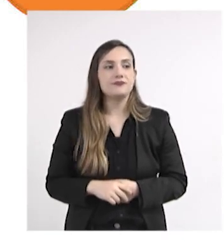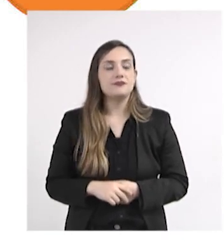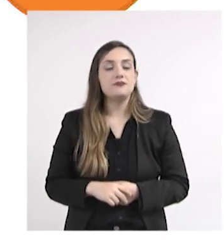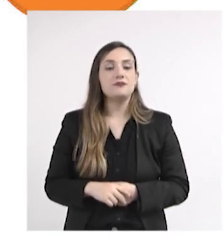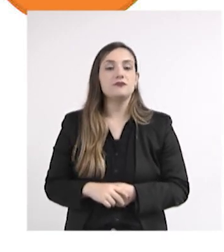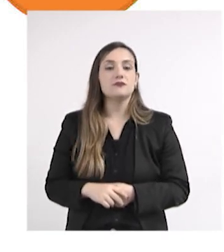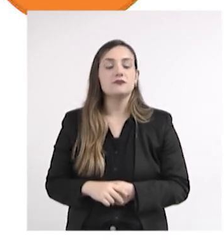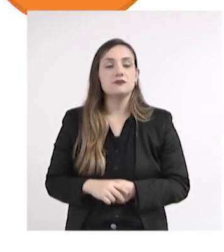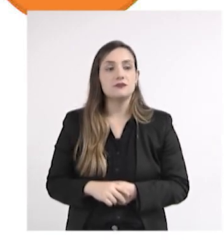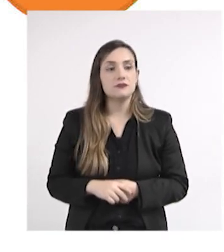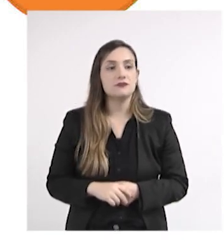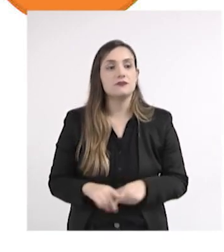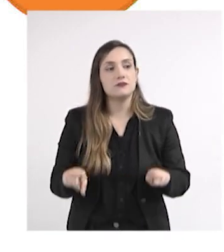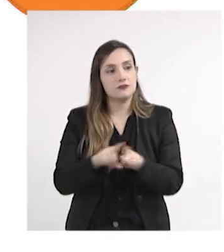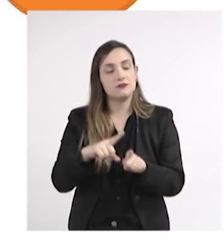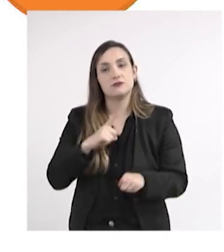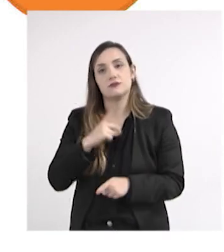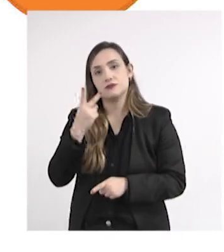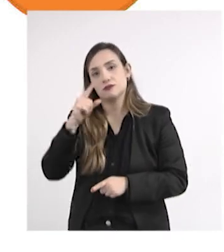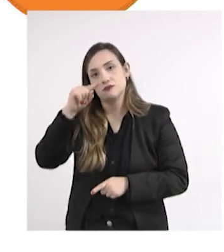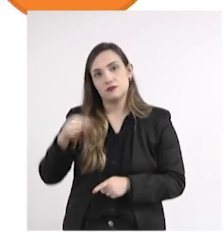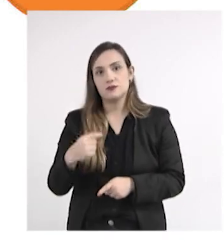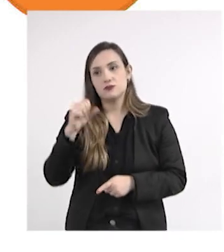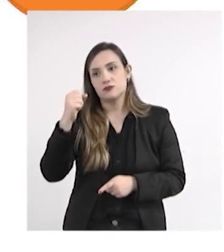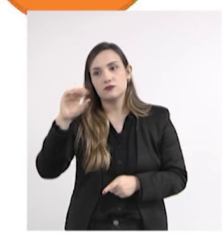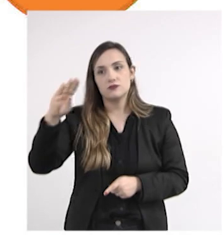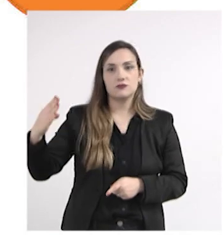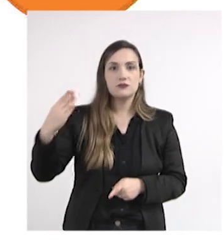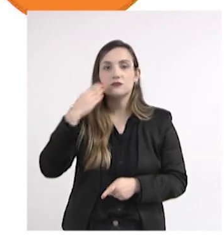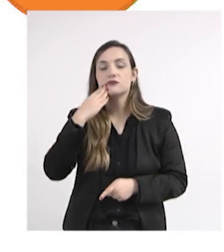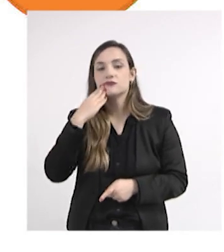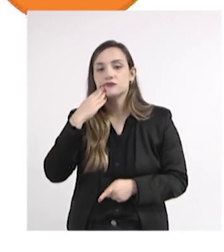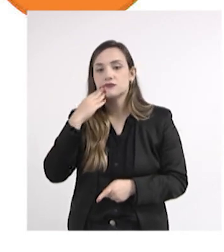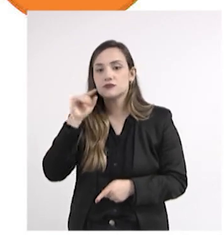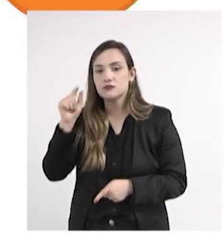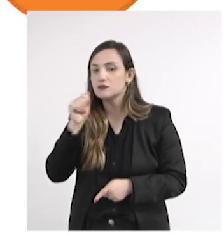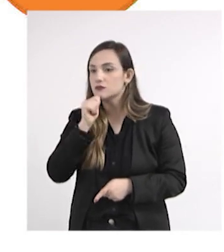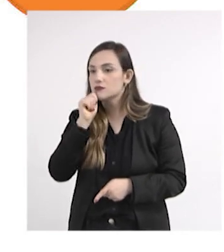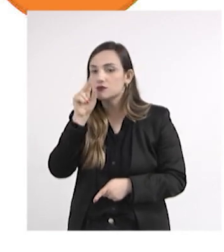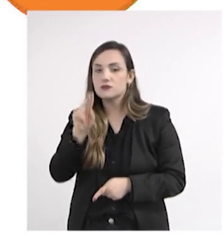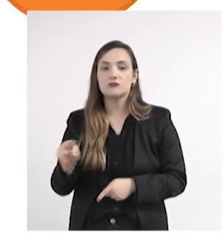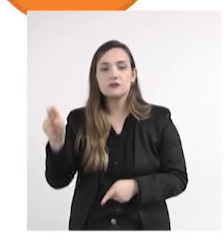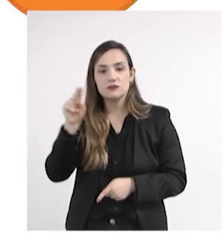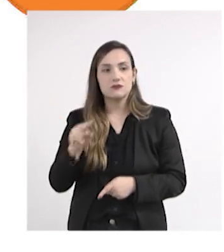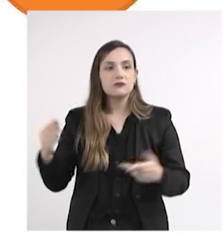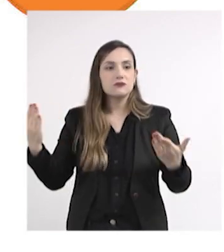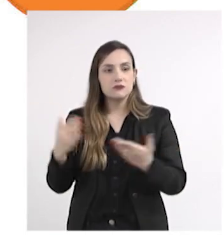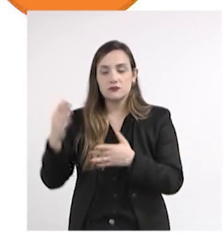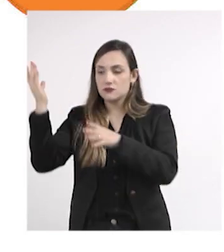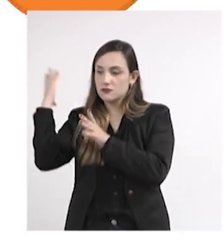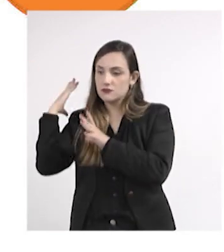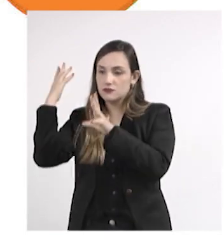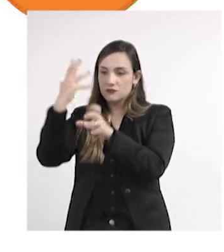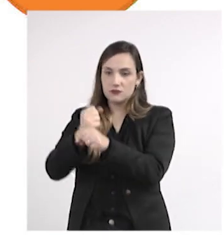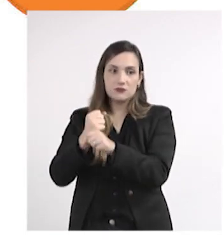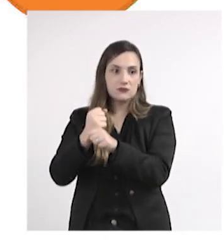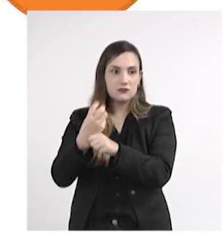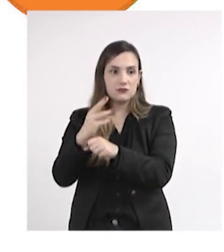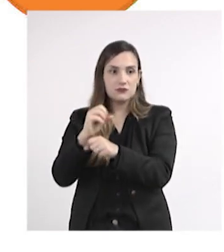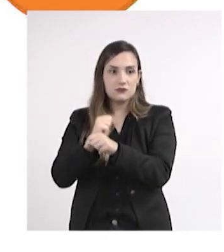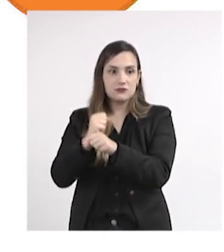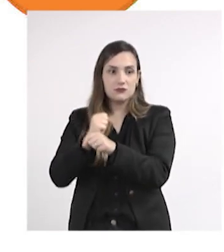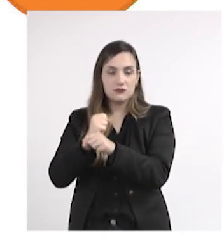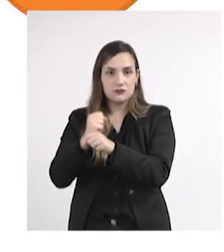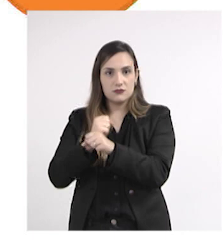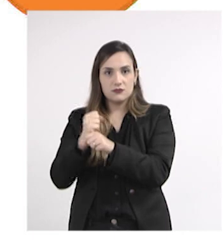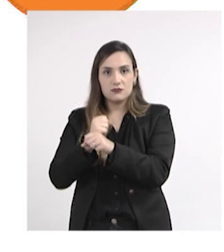infraestrutura e 2,8 bilhões em operação ao longo dos 30 anos de concessão